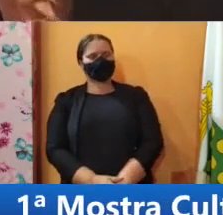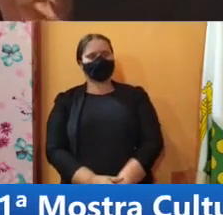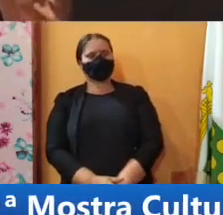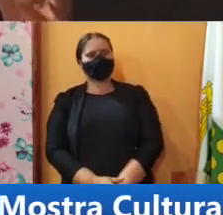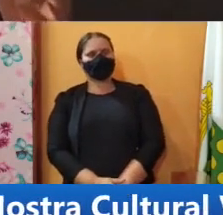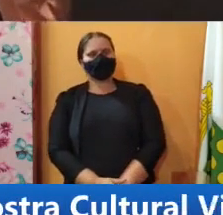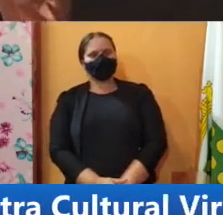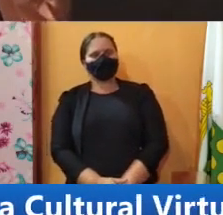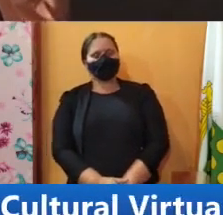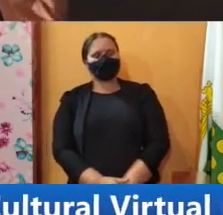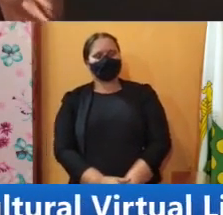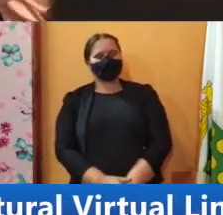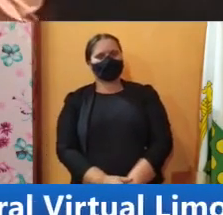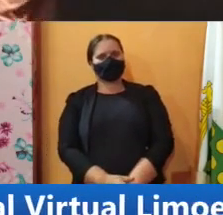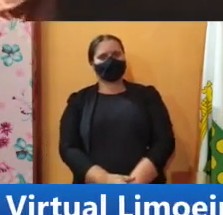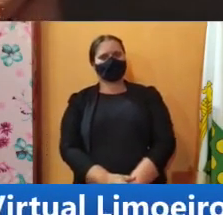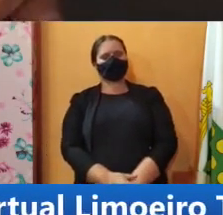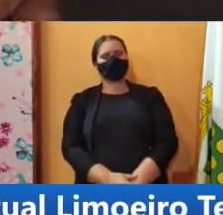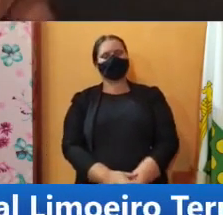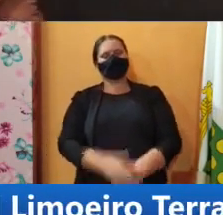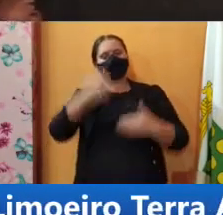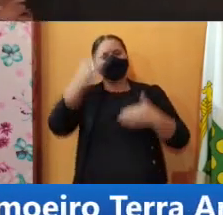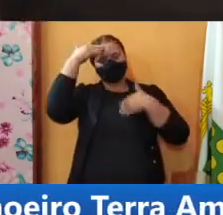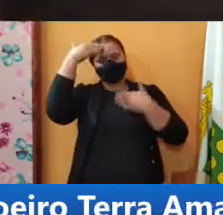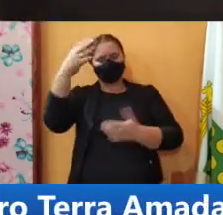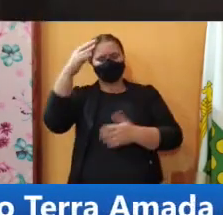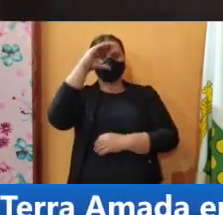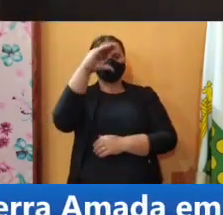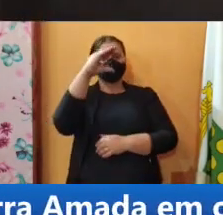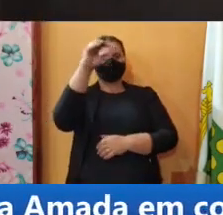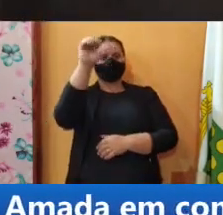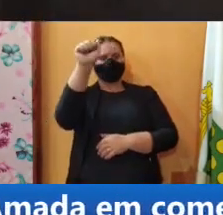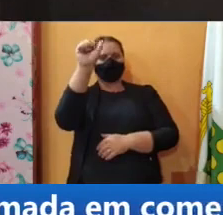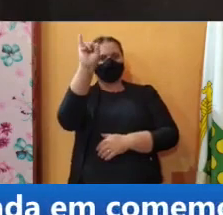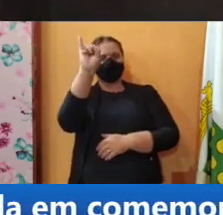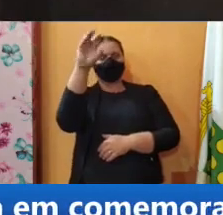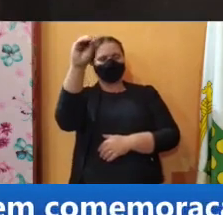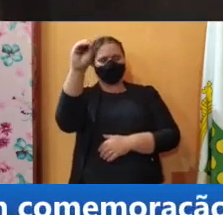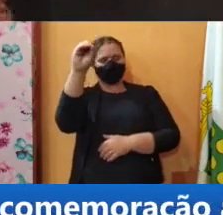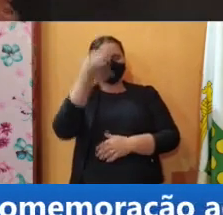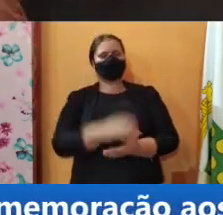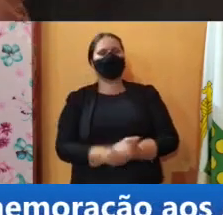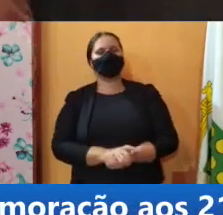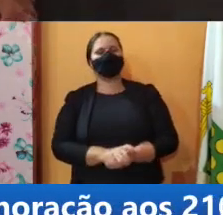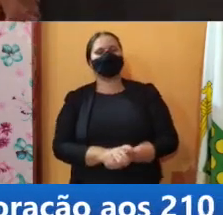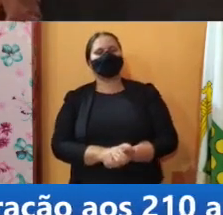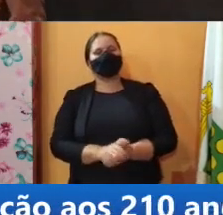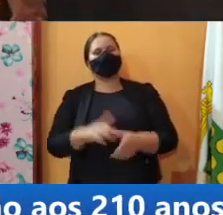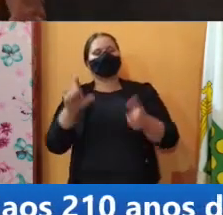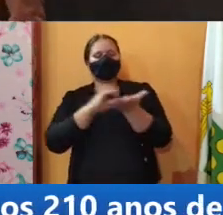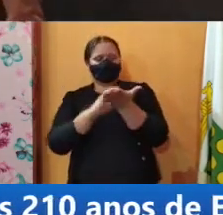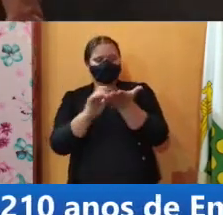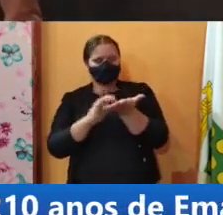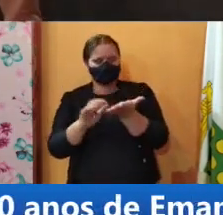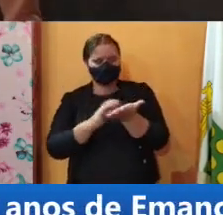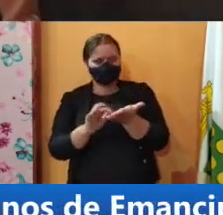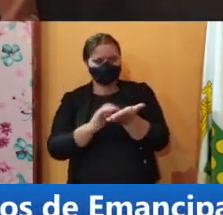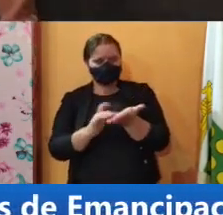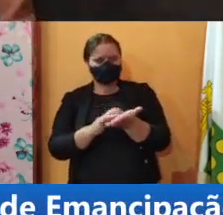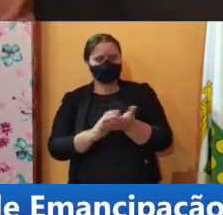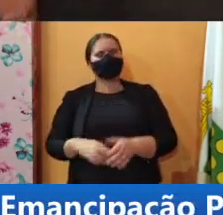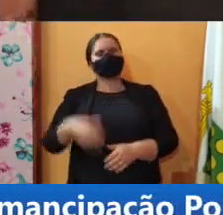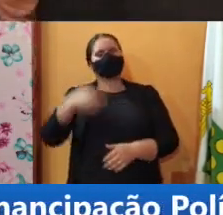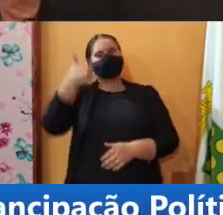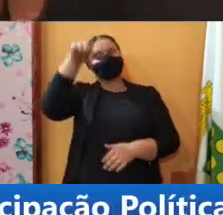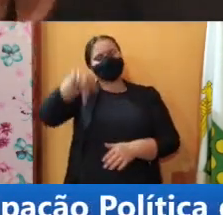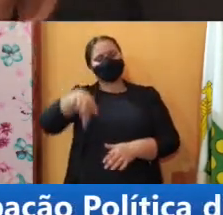Caio, seu Caio, muito obrigado, seu Caio. Né? Haverá também a entrega de 7 ônibus da educação no próximo dia 27.